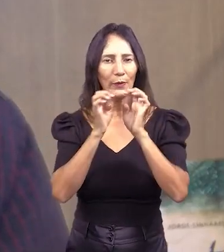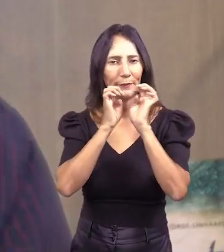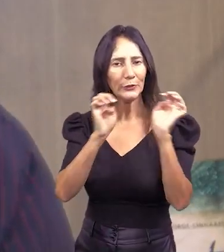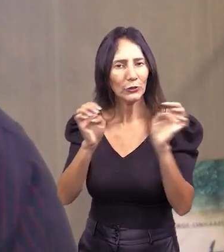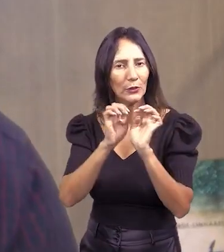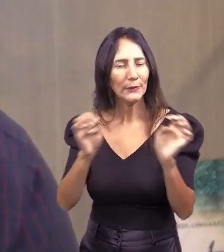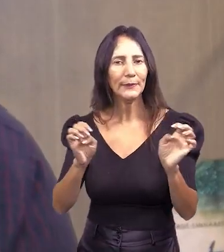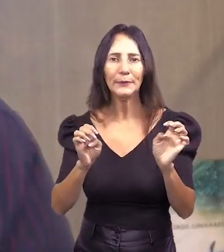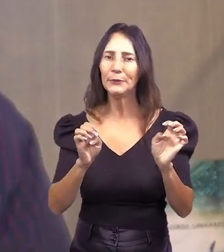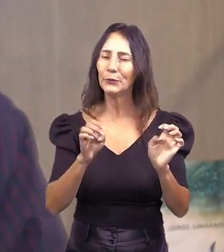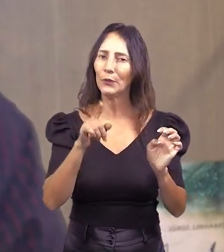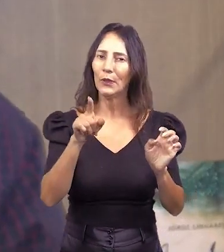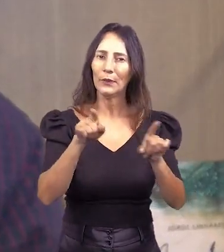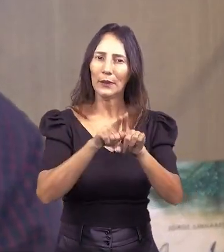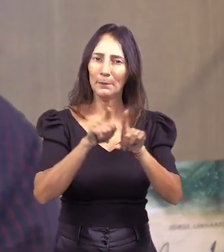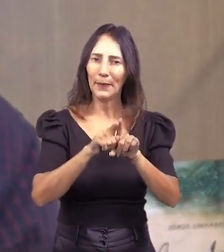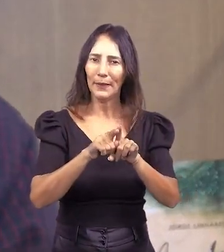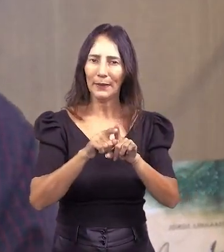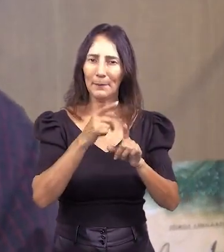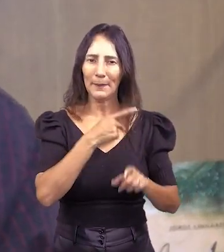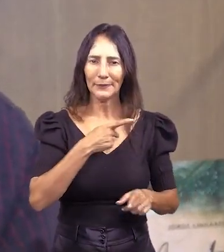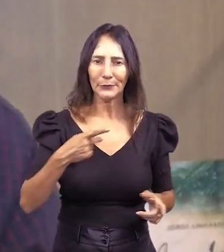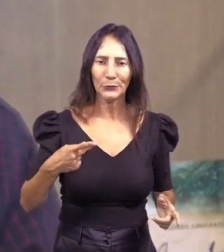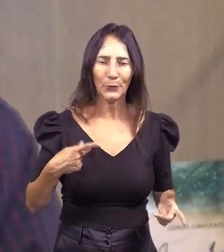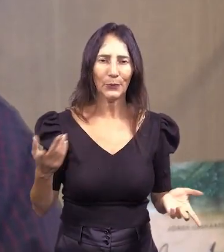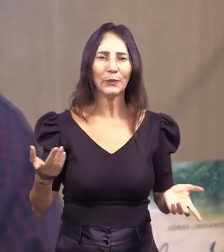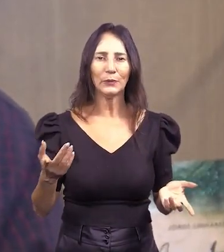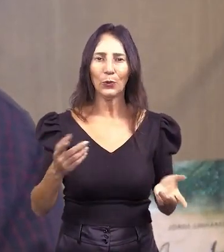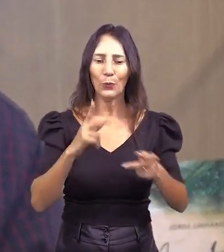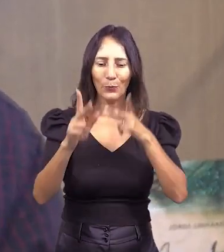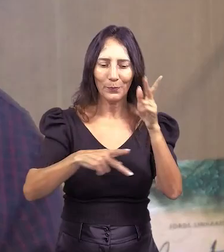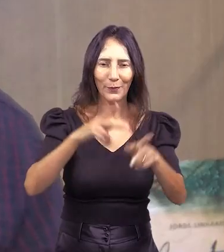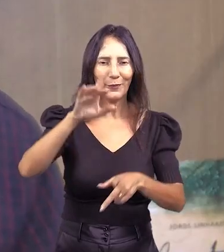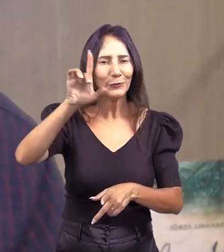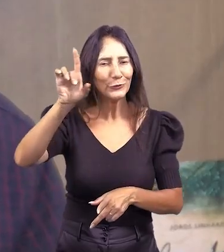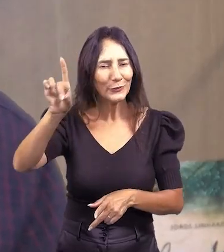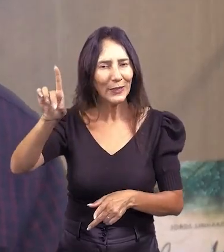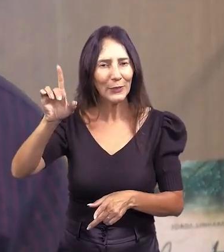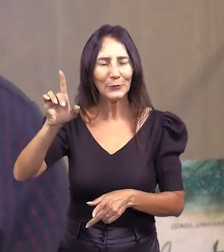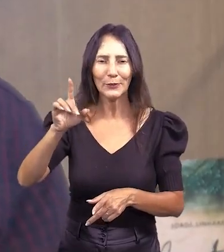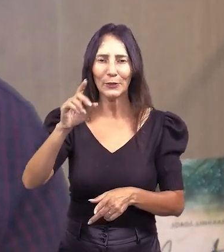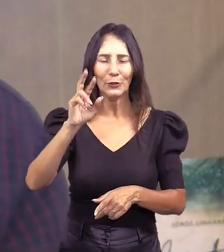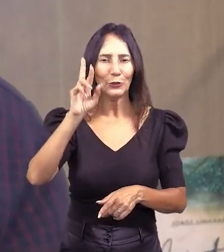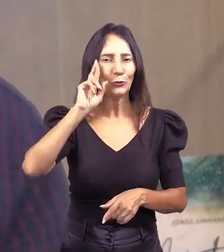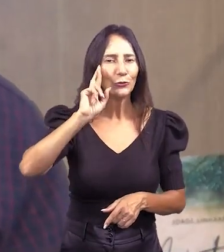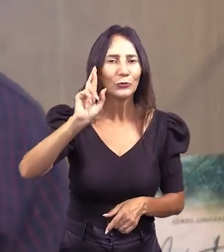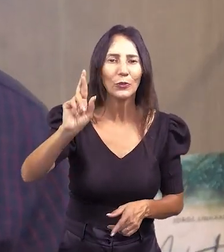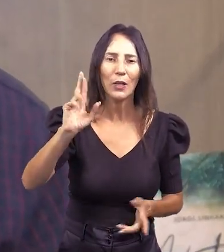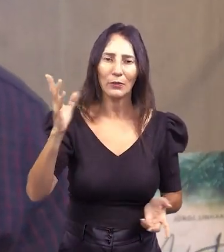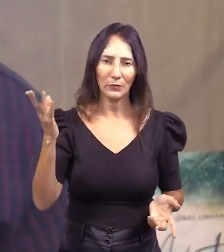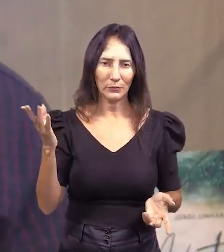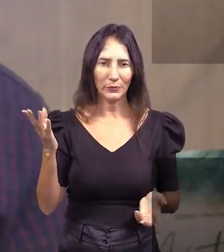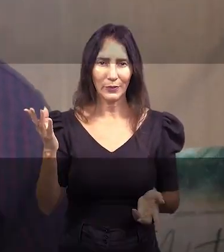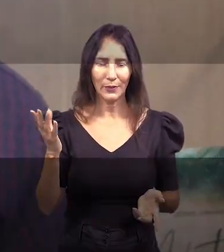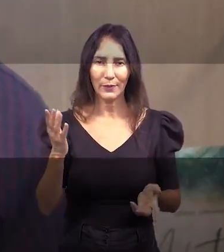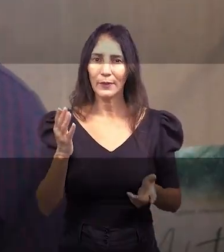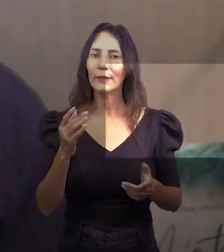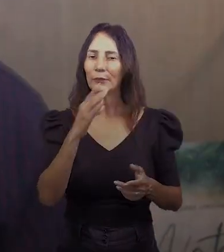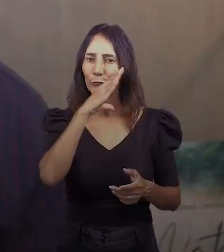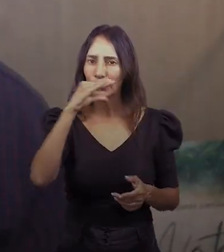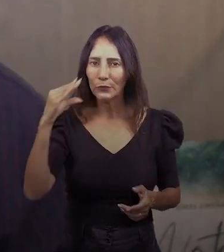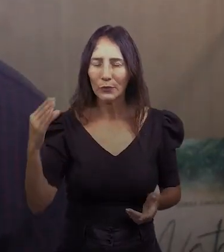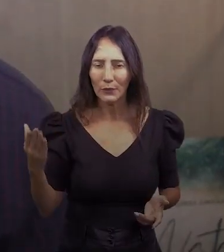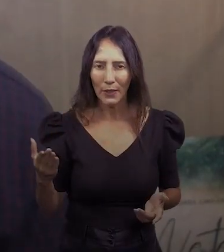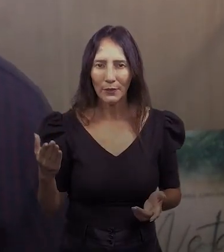os evangelistas, serve para os ministros de Deus, serve para o povo de Deus, serve para patrões, serve